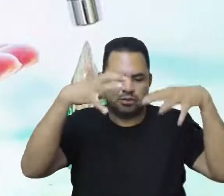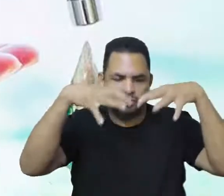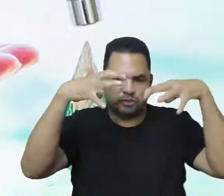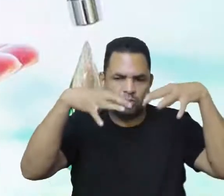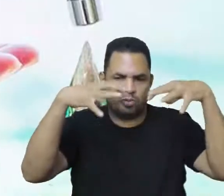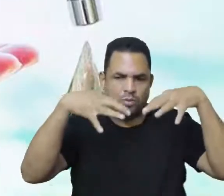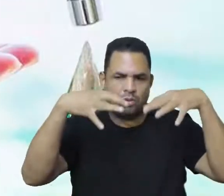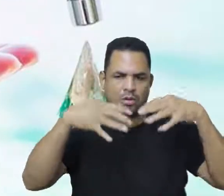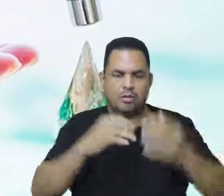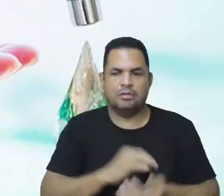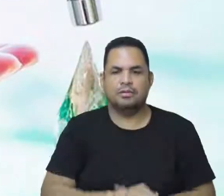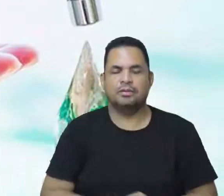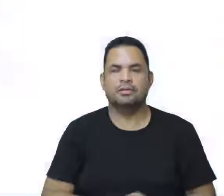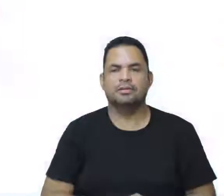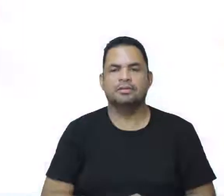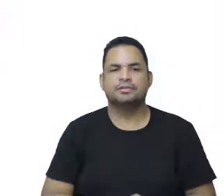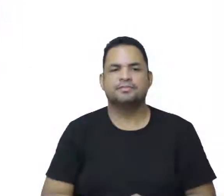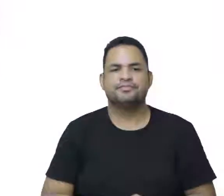Ok?